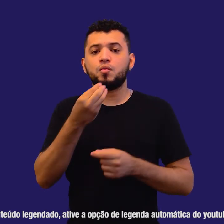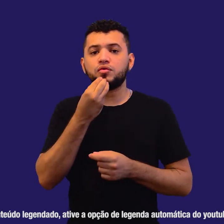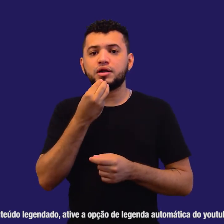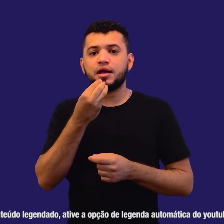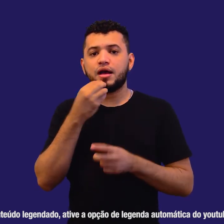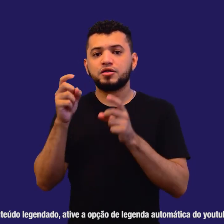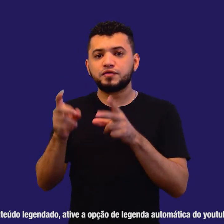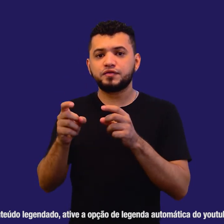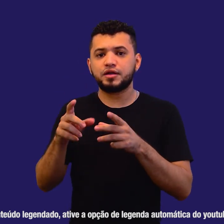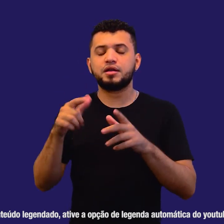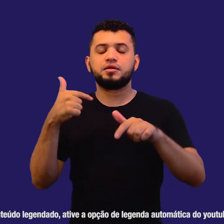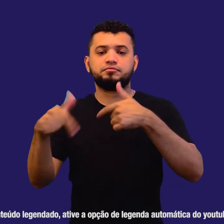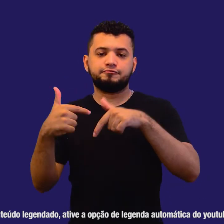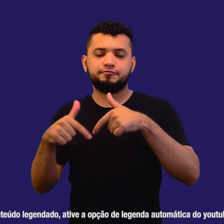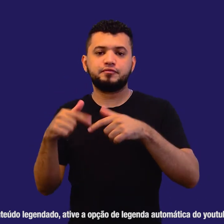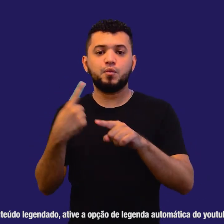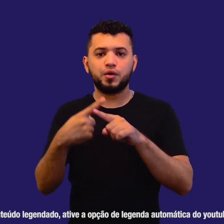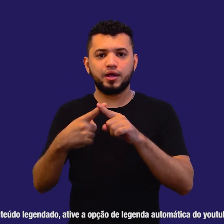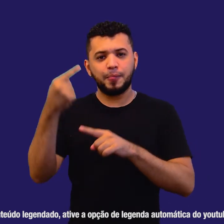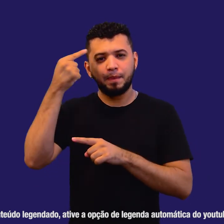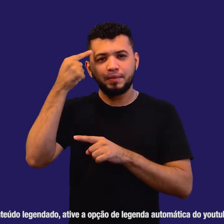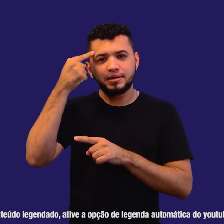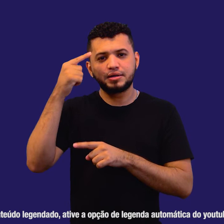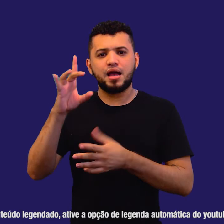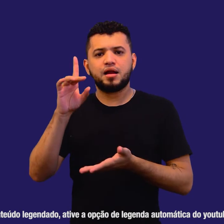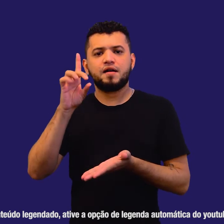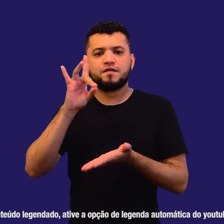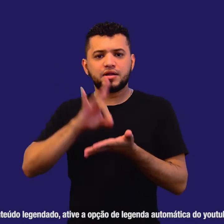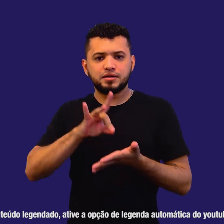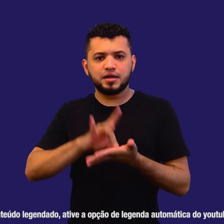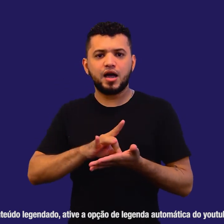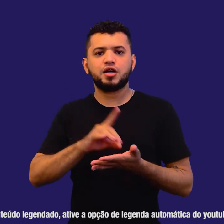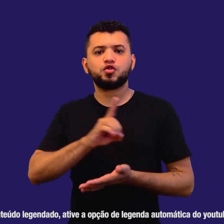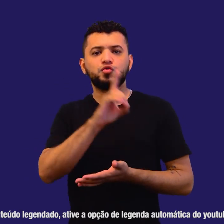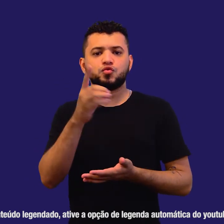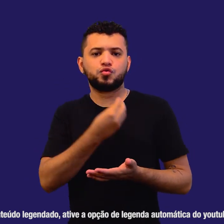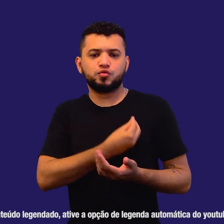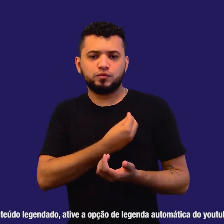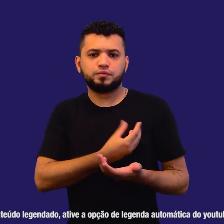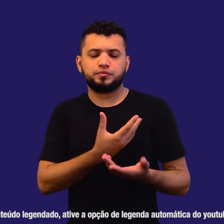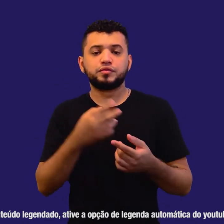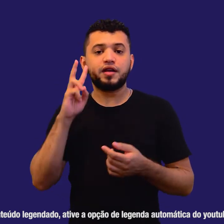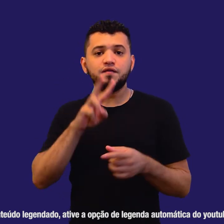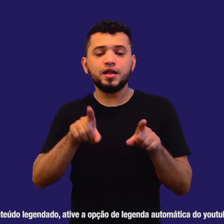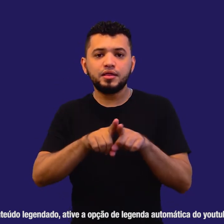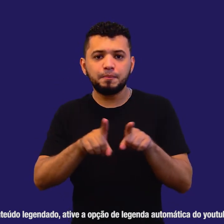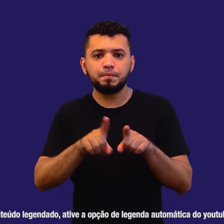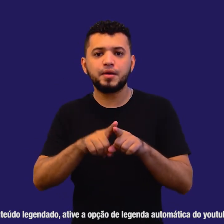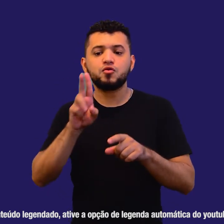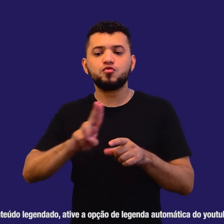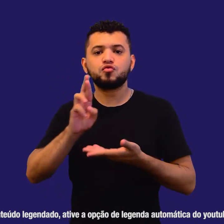comércio, bens e serviços, né? Eu acho que é pensar mesmo na realidade e ter essa visão de otimizar o recurso